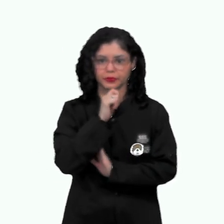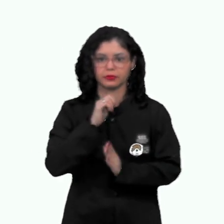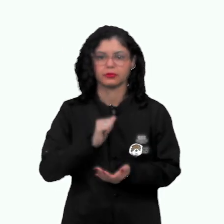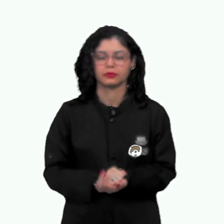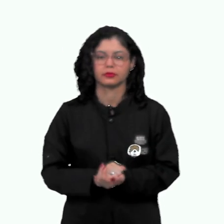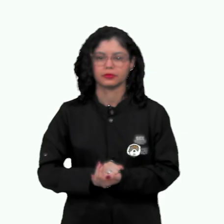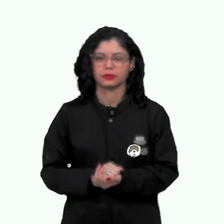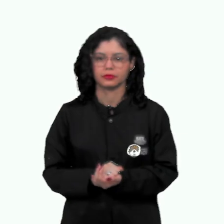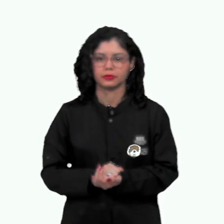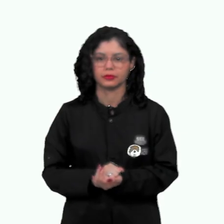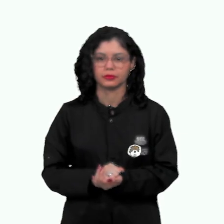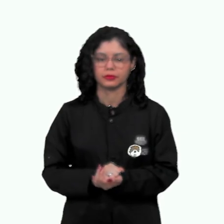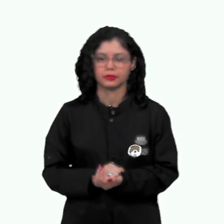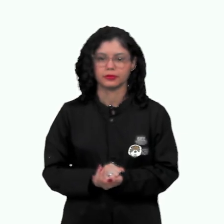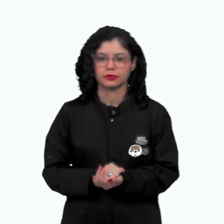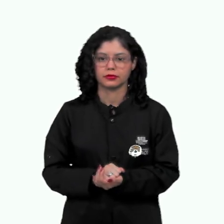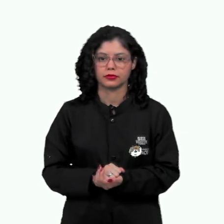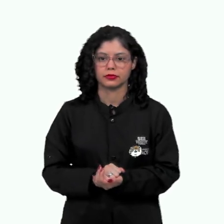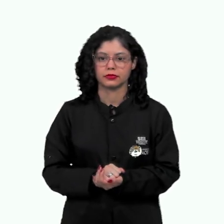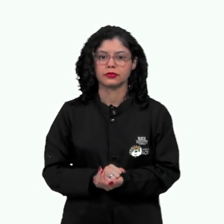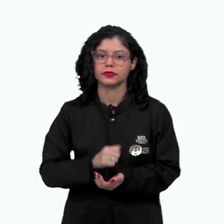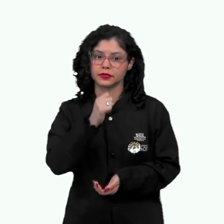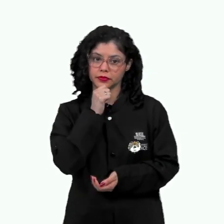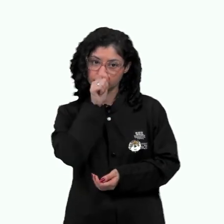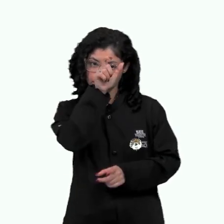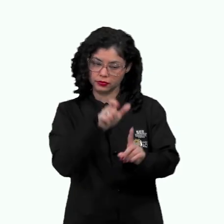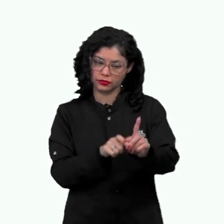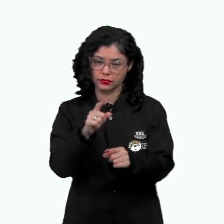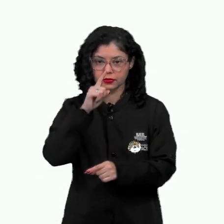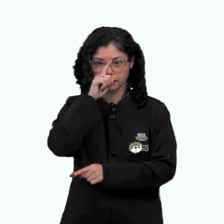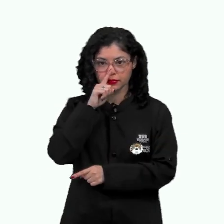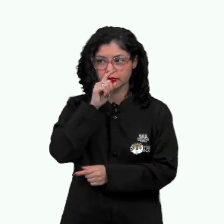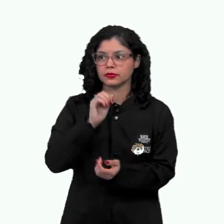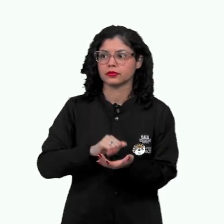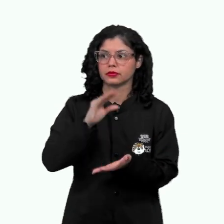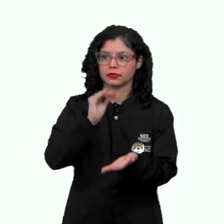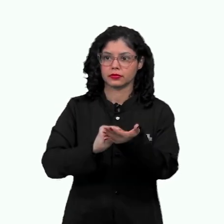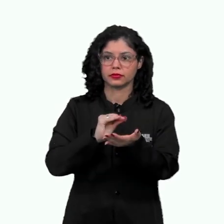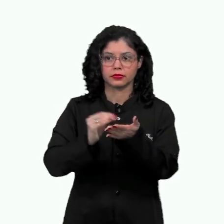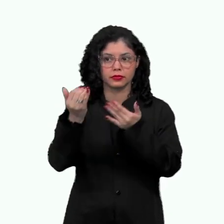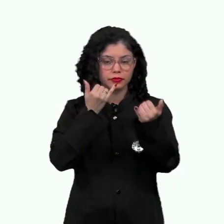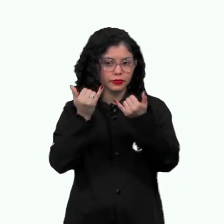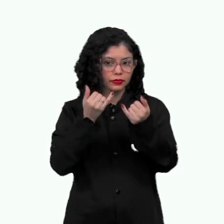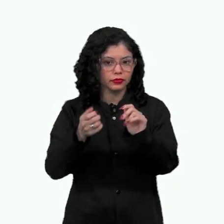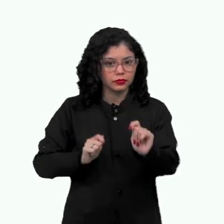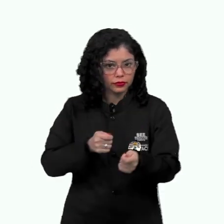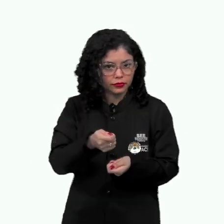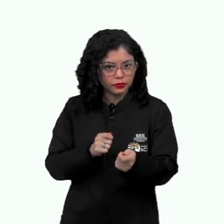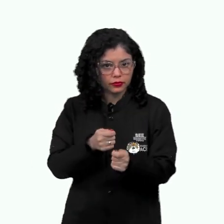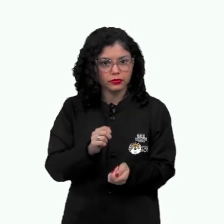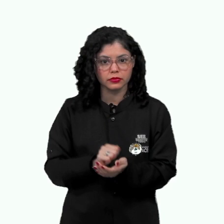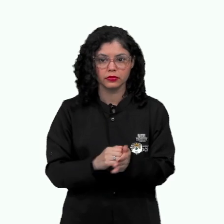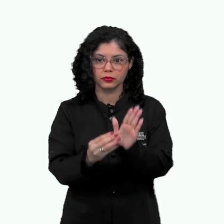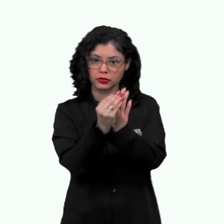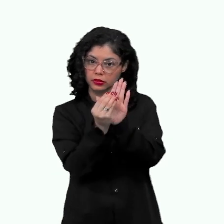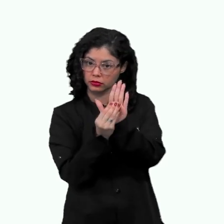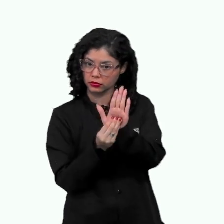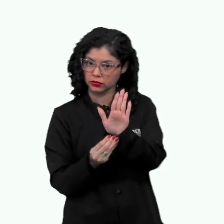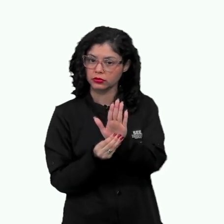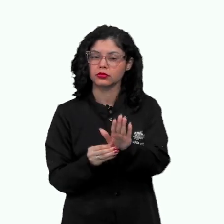surgem com perigos, porque nós temos desinformação, manipulação de dados